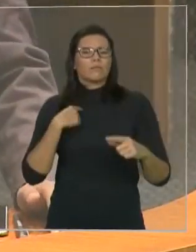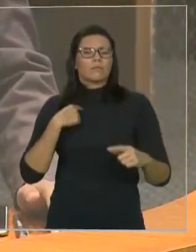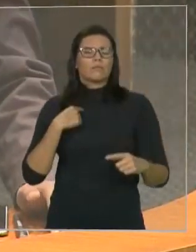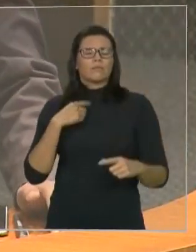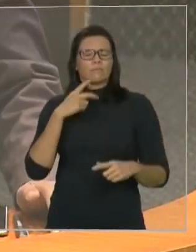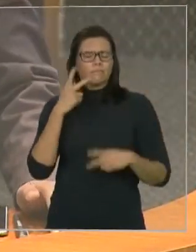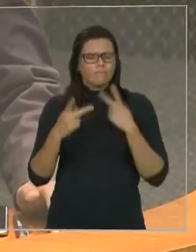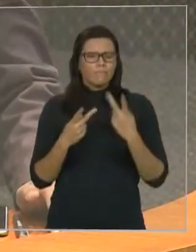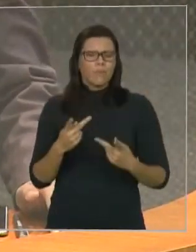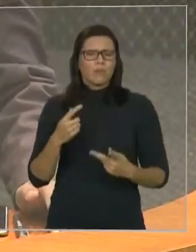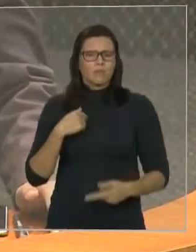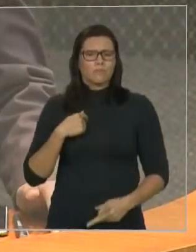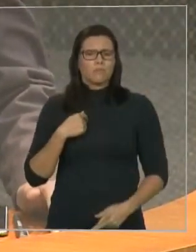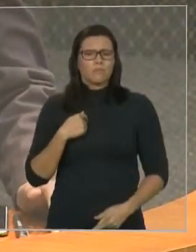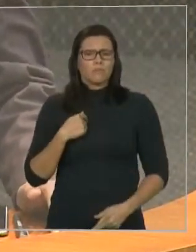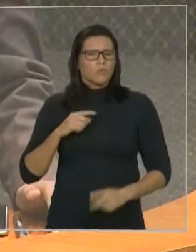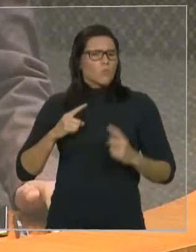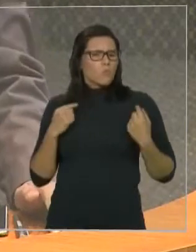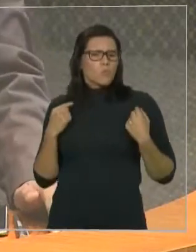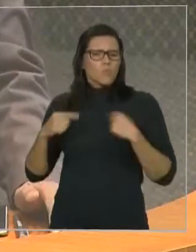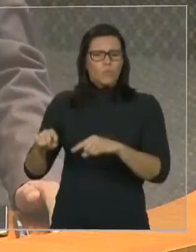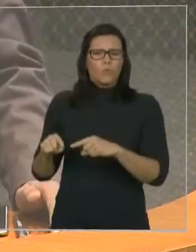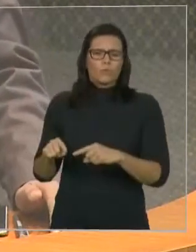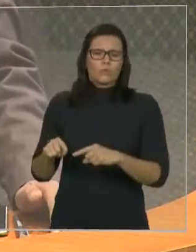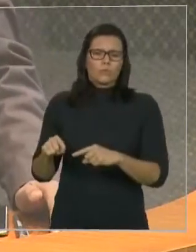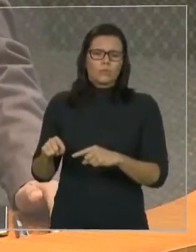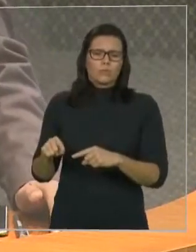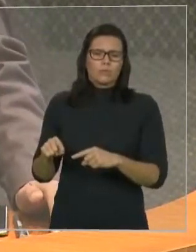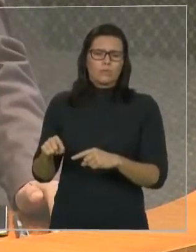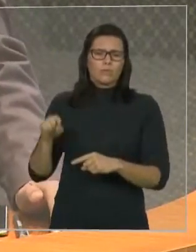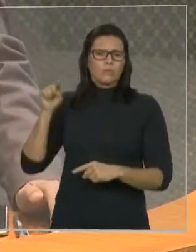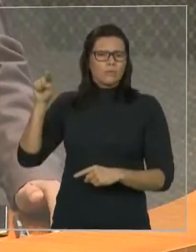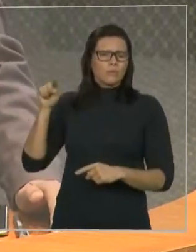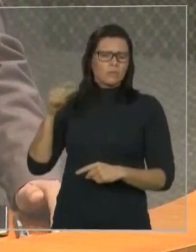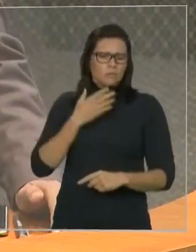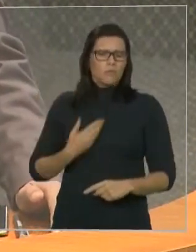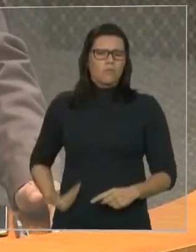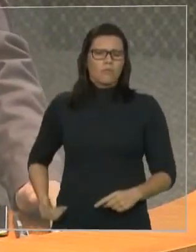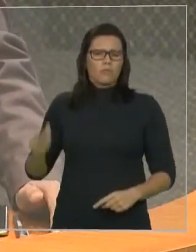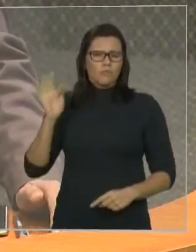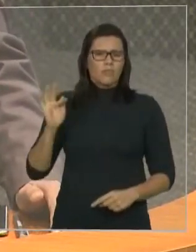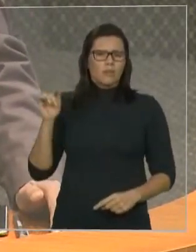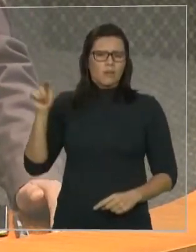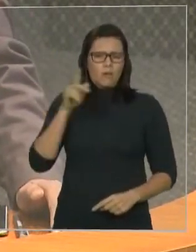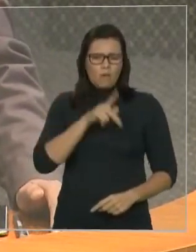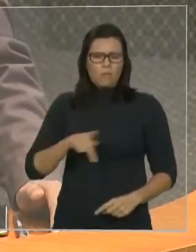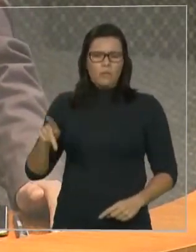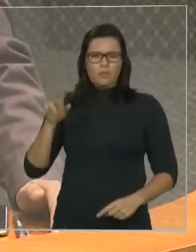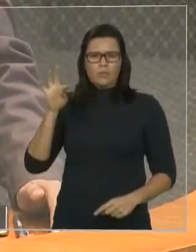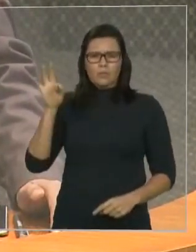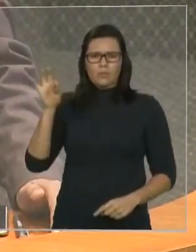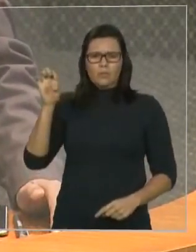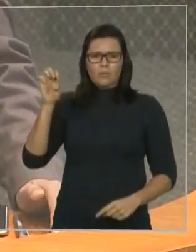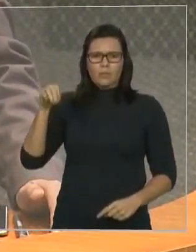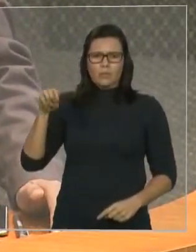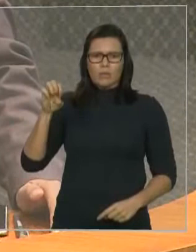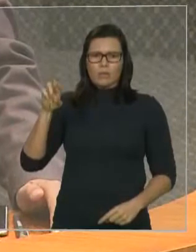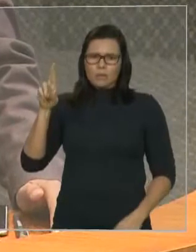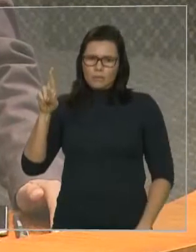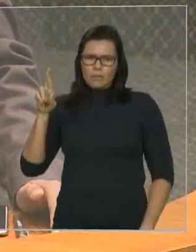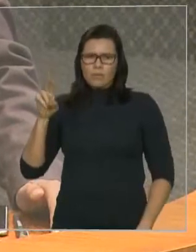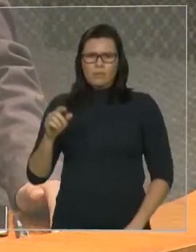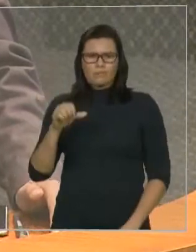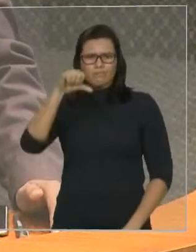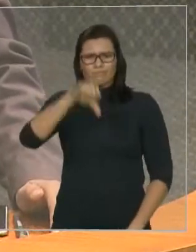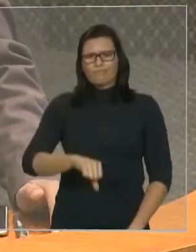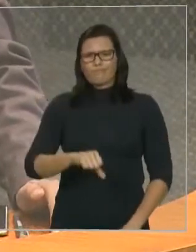mais veemente protesto a essa medida do governo federal, do governo Temer. Mais um retrocesso que não pode